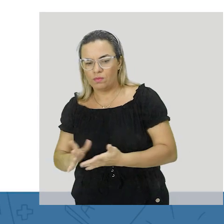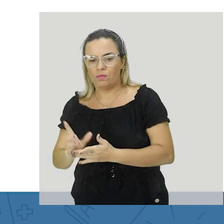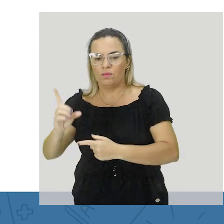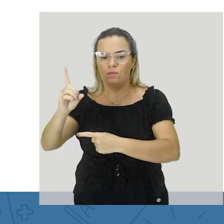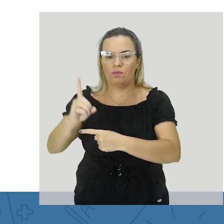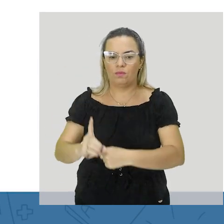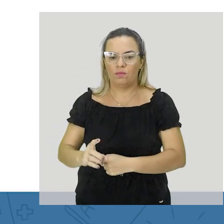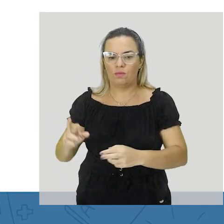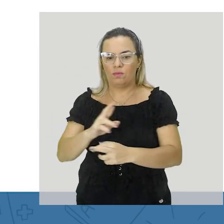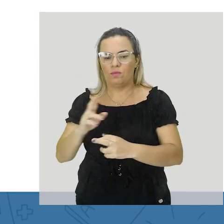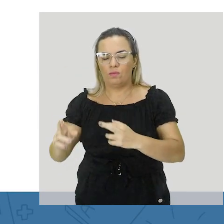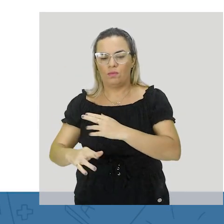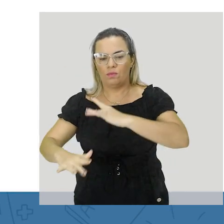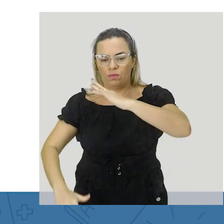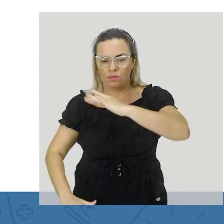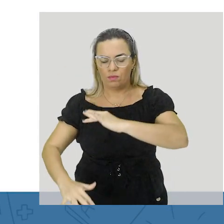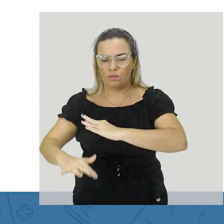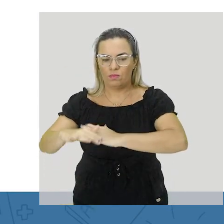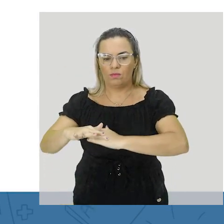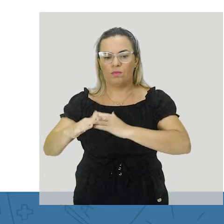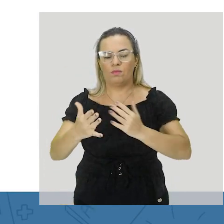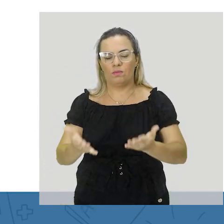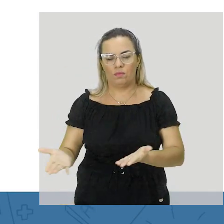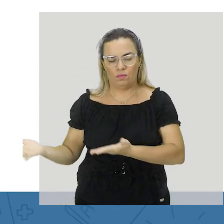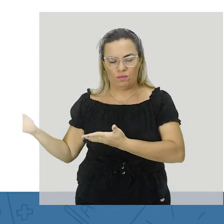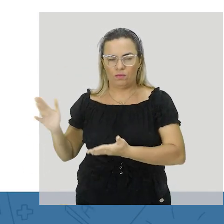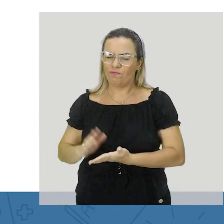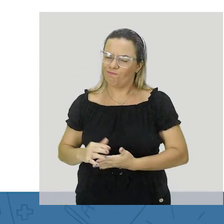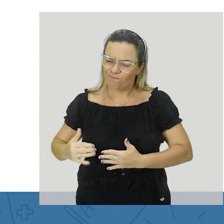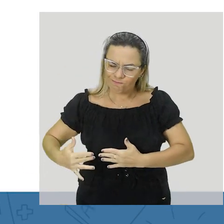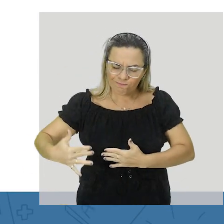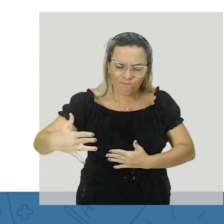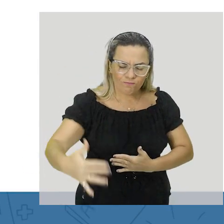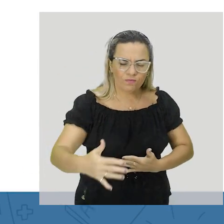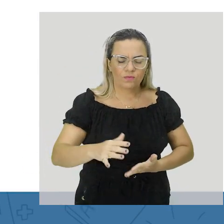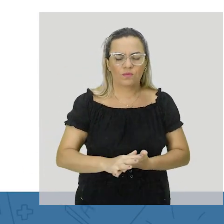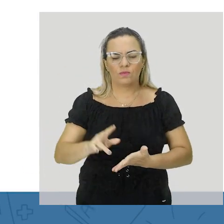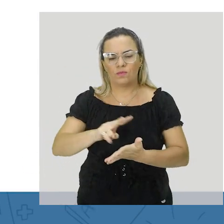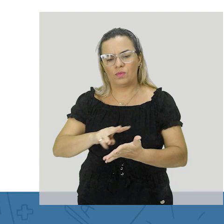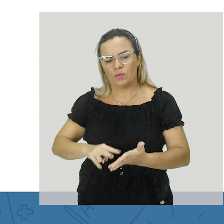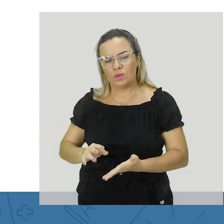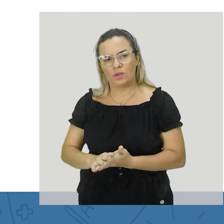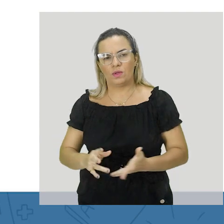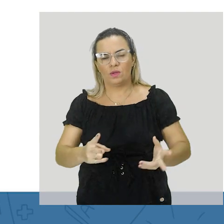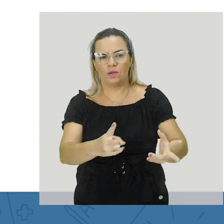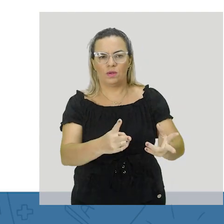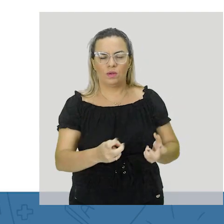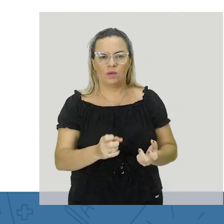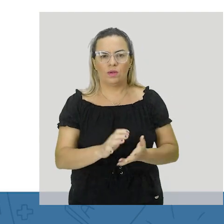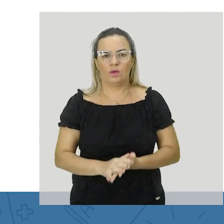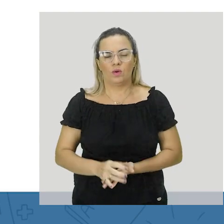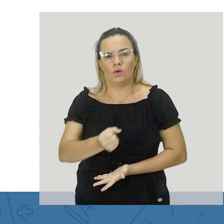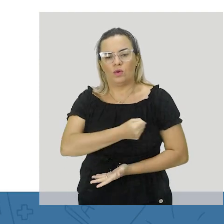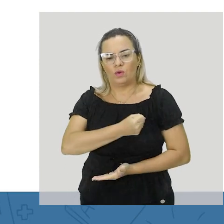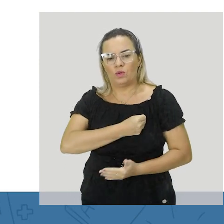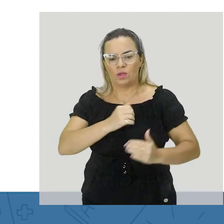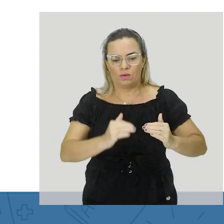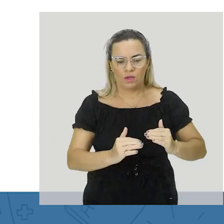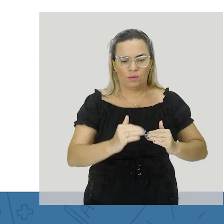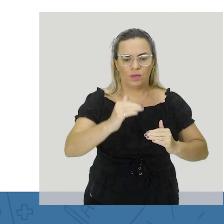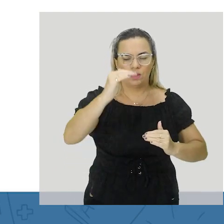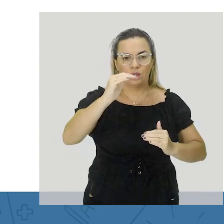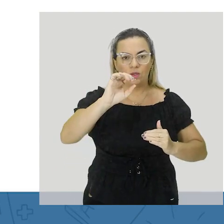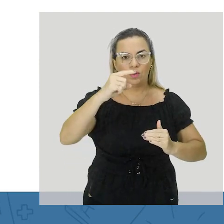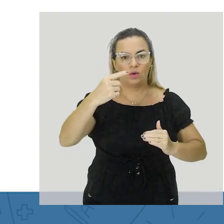média de 5,5, Marte 4 e por aí vai. Então, percebam que tem uns valores que vão aumentando e outros que vão diminuindo. Tá